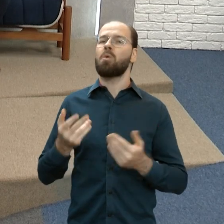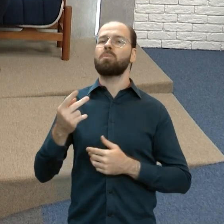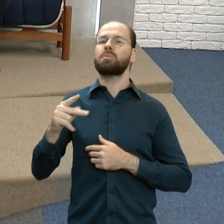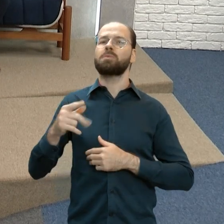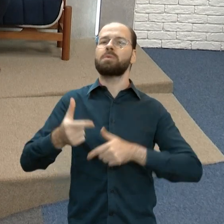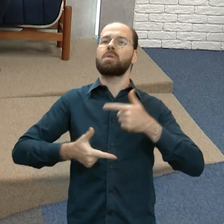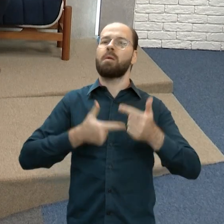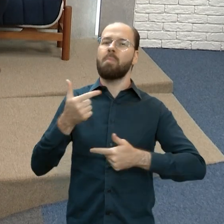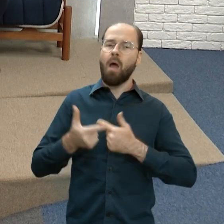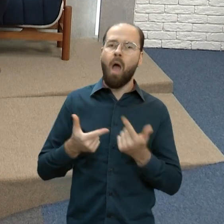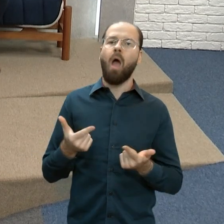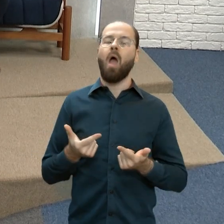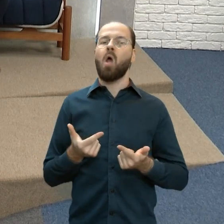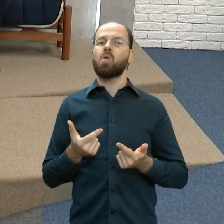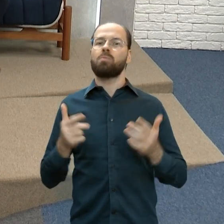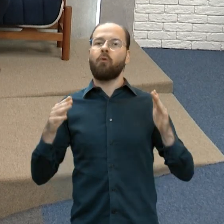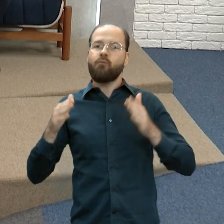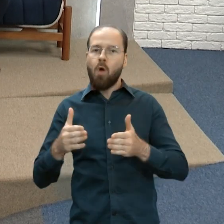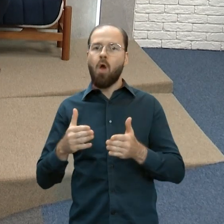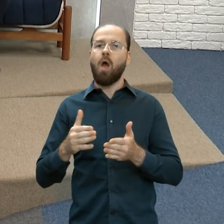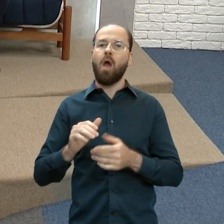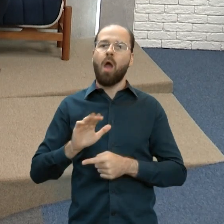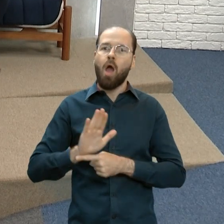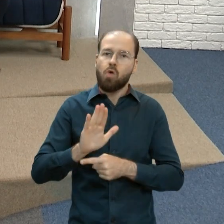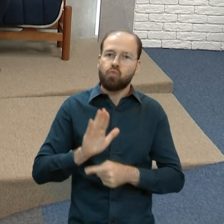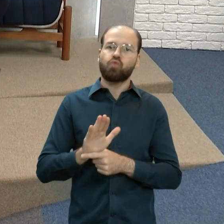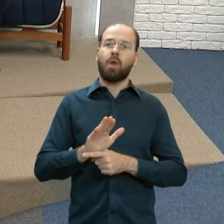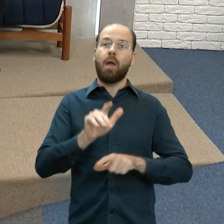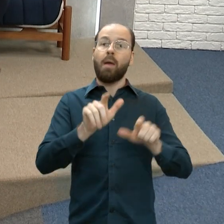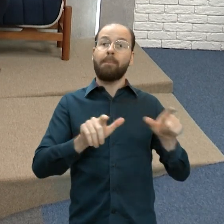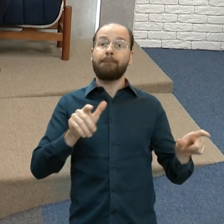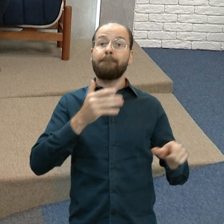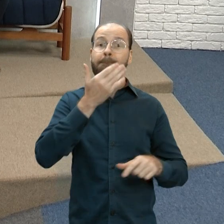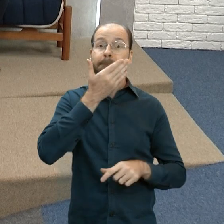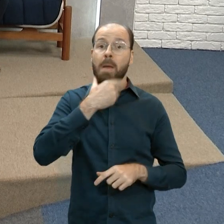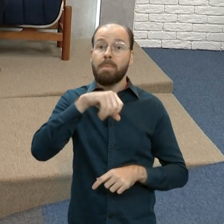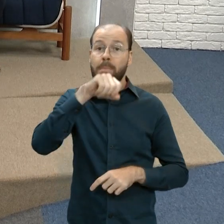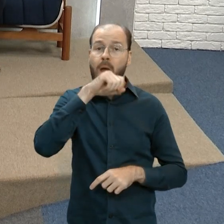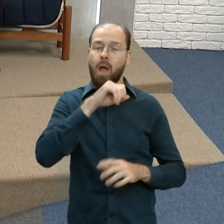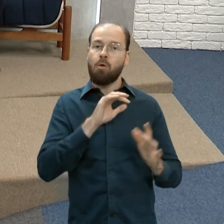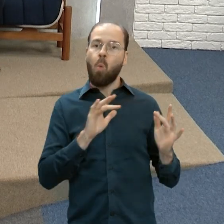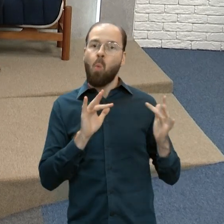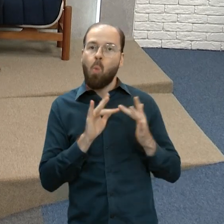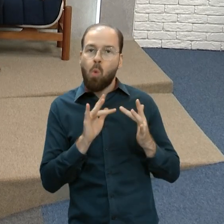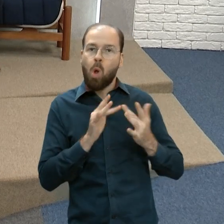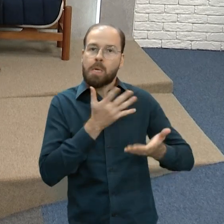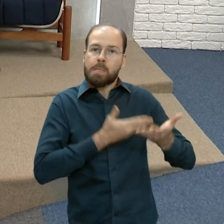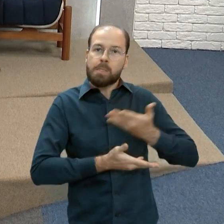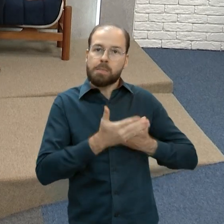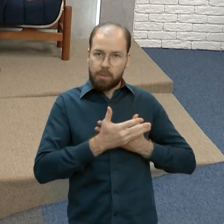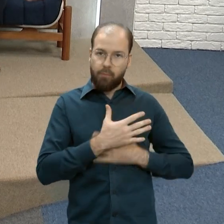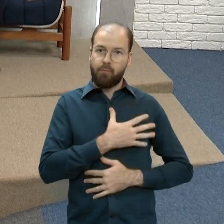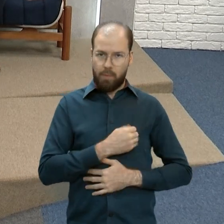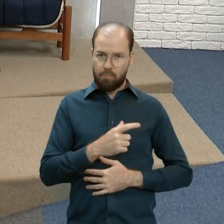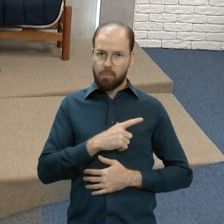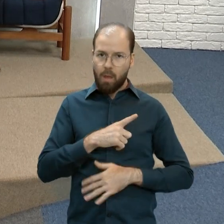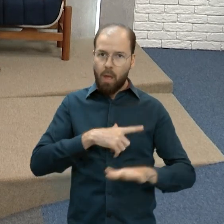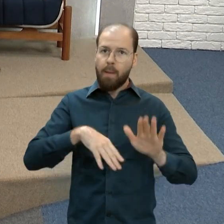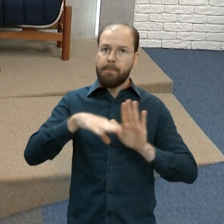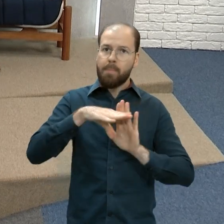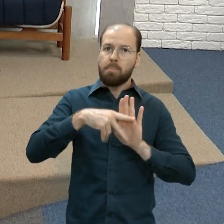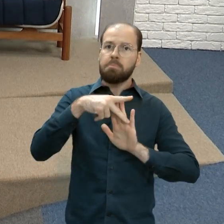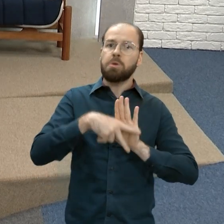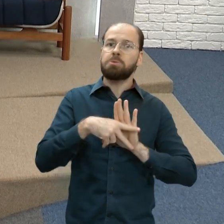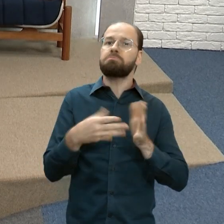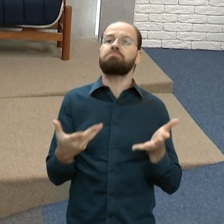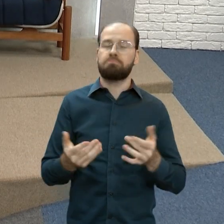sentido para auxiliar esse pai, nessa questão da lida com os filhos? Existe algum programa voltado a isso? Bom,